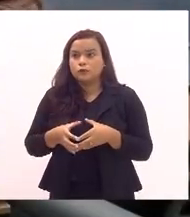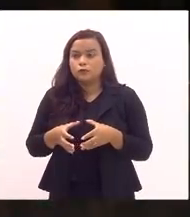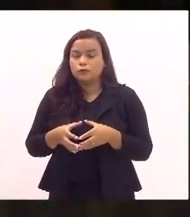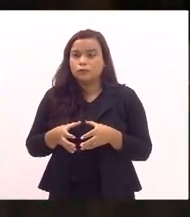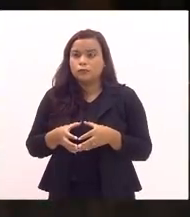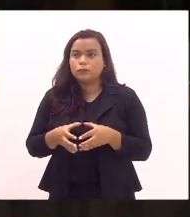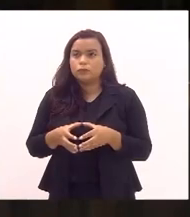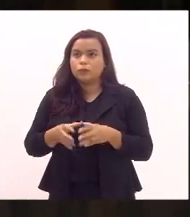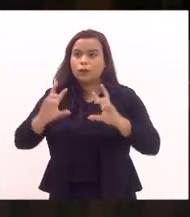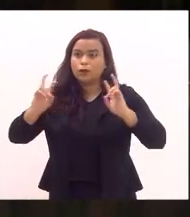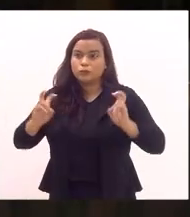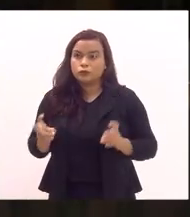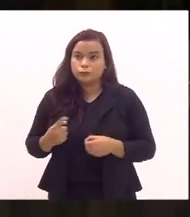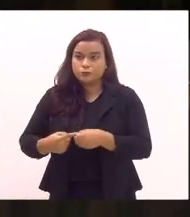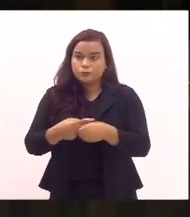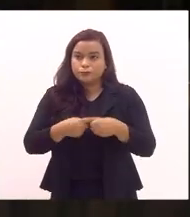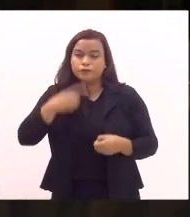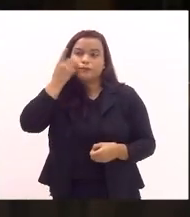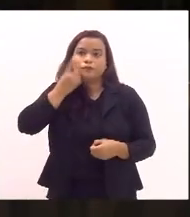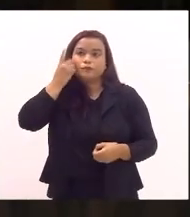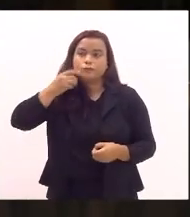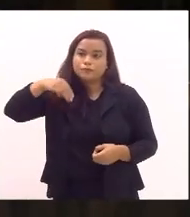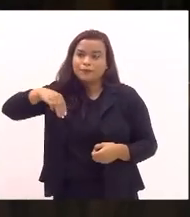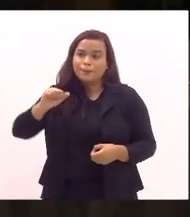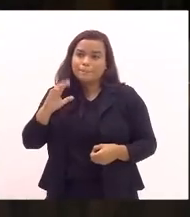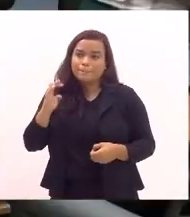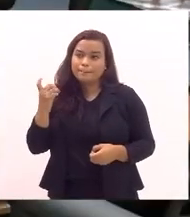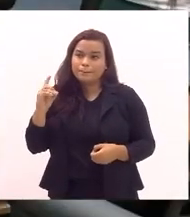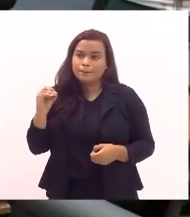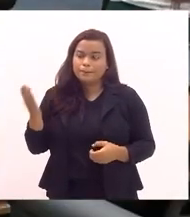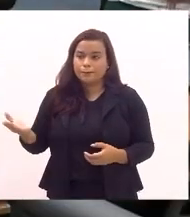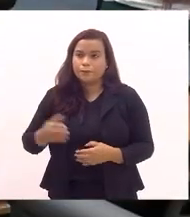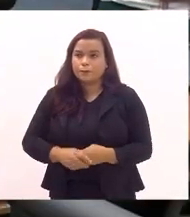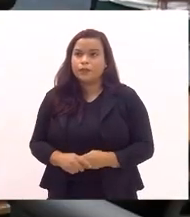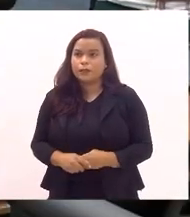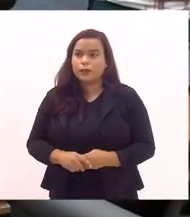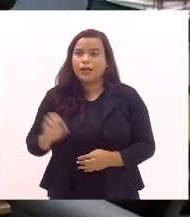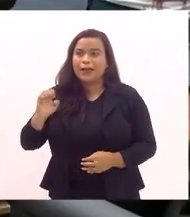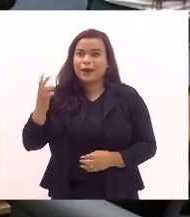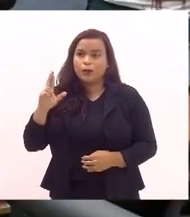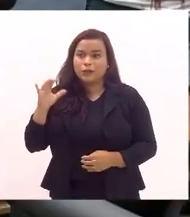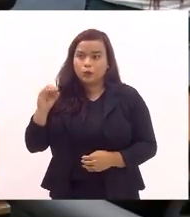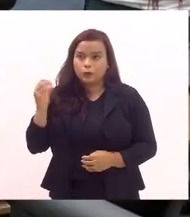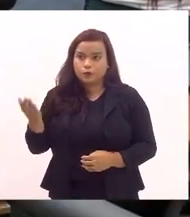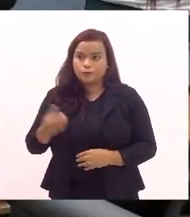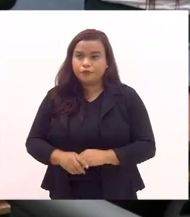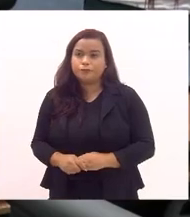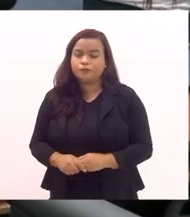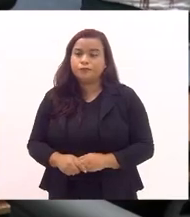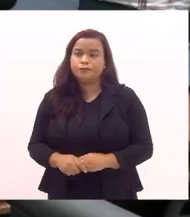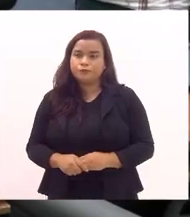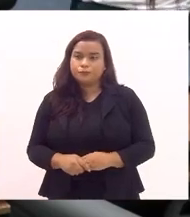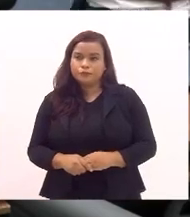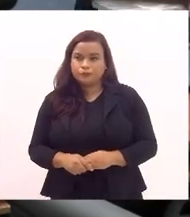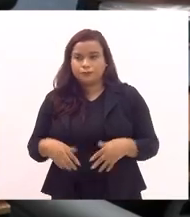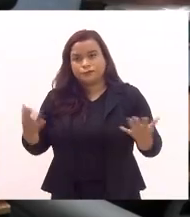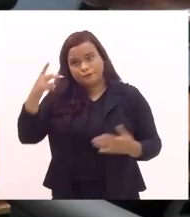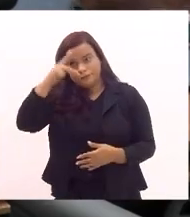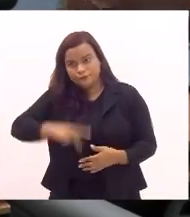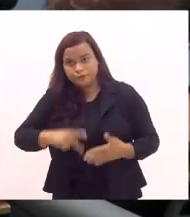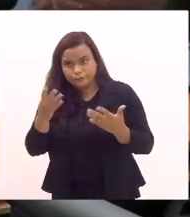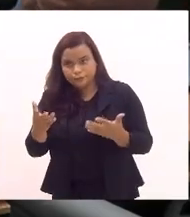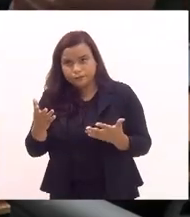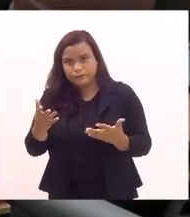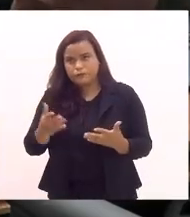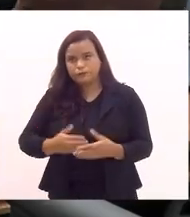e ela comissão de assuntos municipais deputado Carlos Macedo o padre Olímpio Júnior o seu presidente